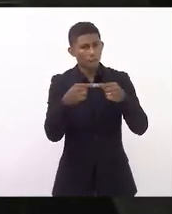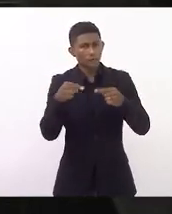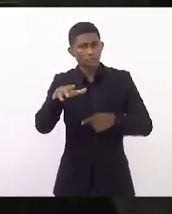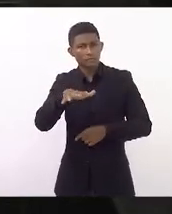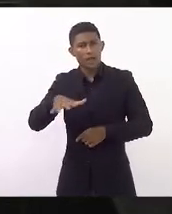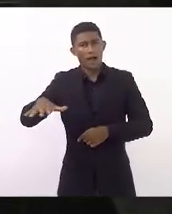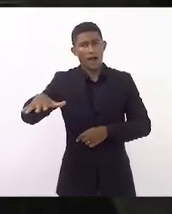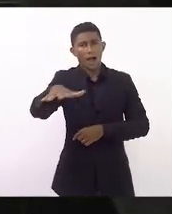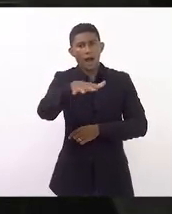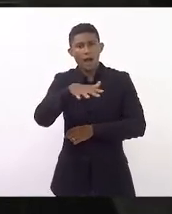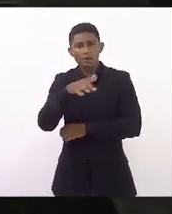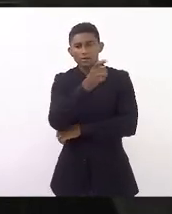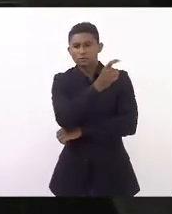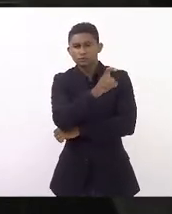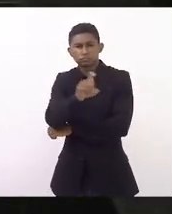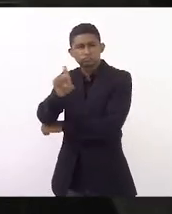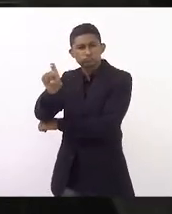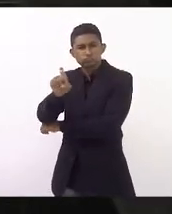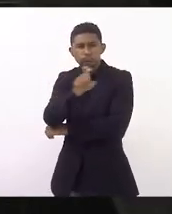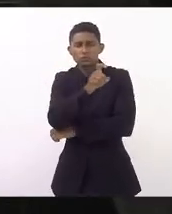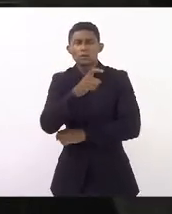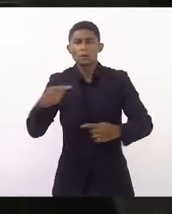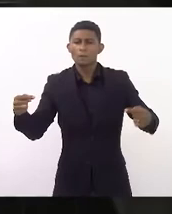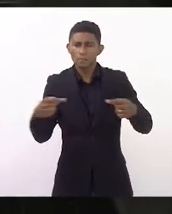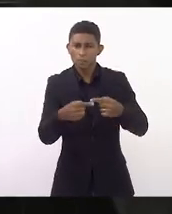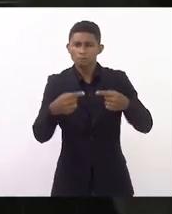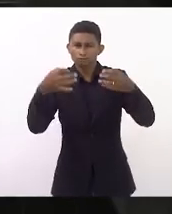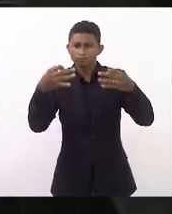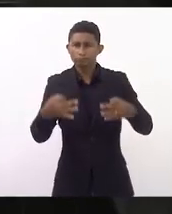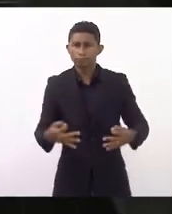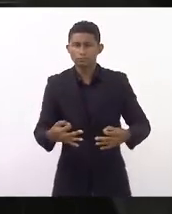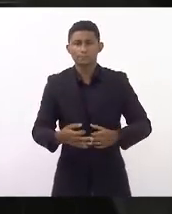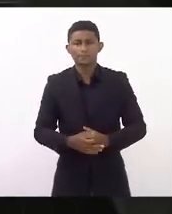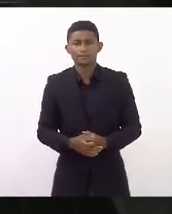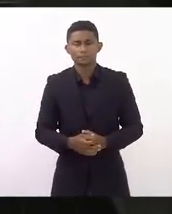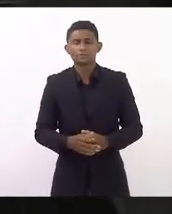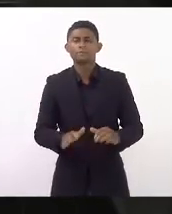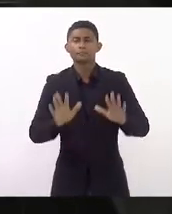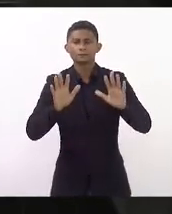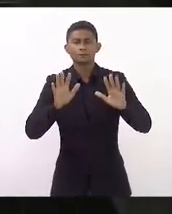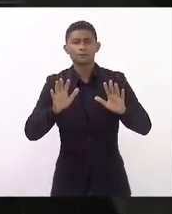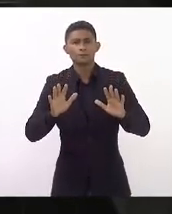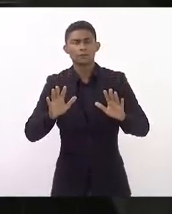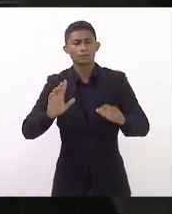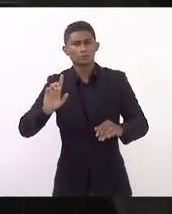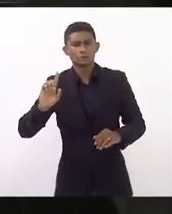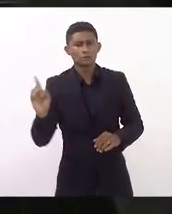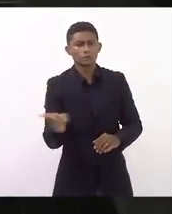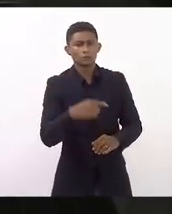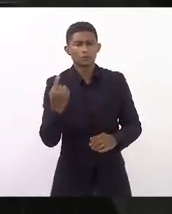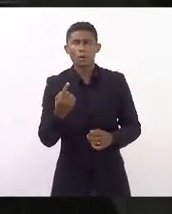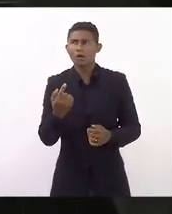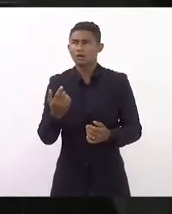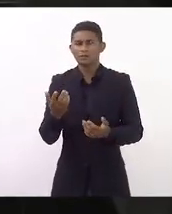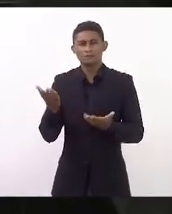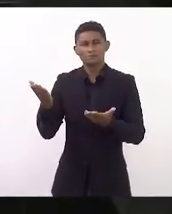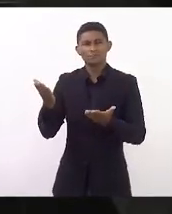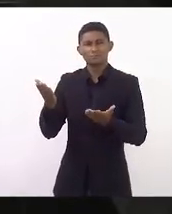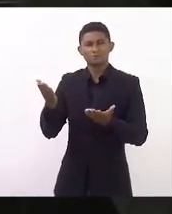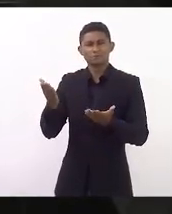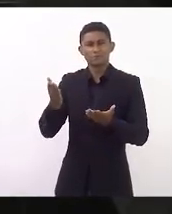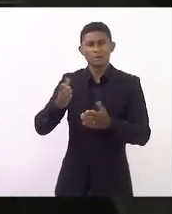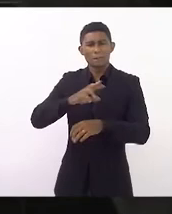Condições que, inclusive, não justificam, em hipótese alguma, que nós estejamos hoje importando mais